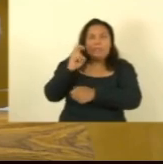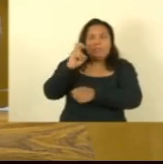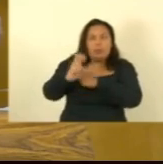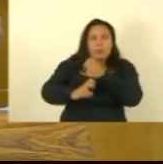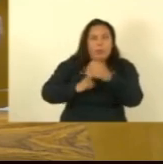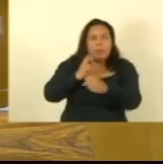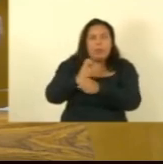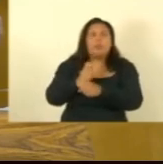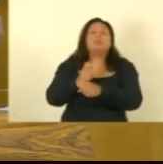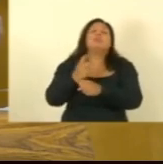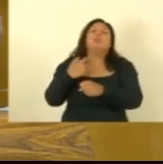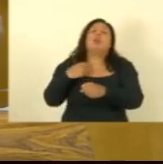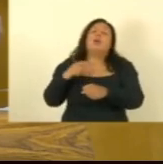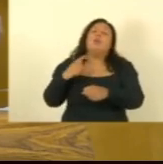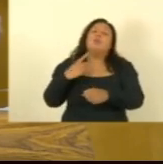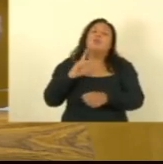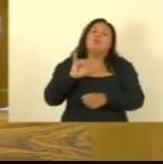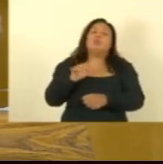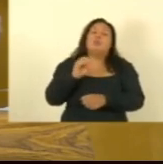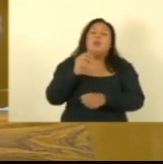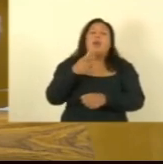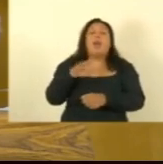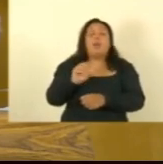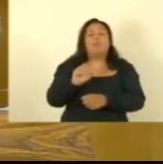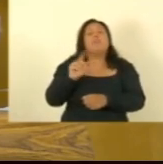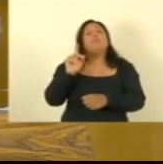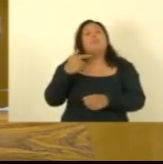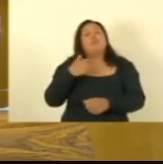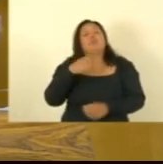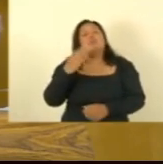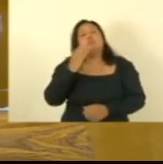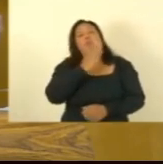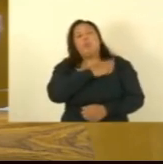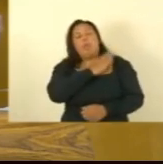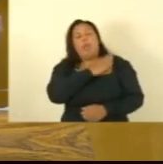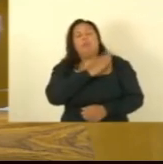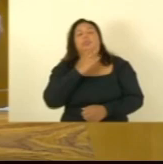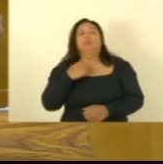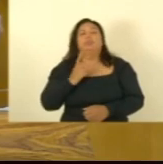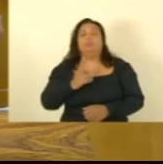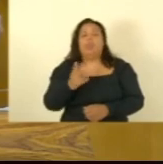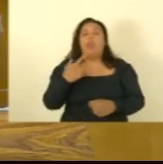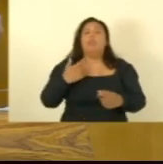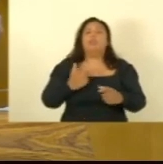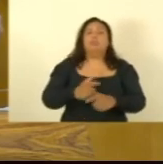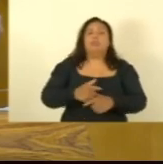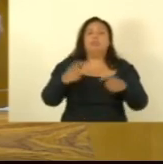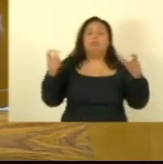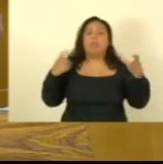Antunes Barbosa Brandão, um de seus soldados eméritos e patrono, tornou-se